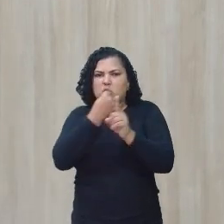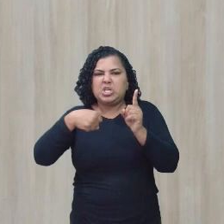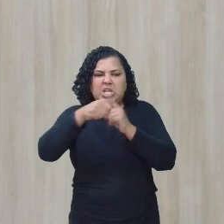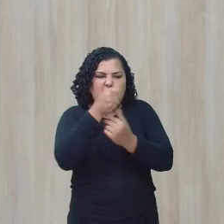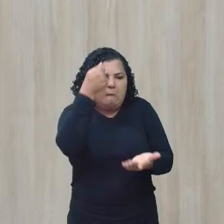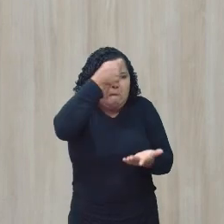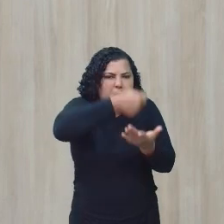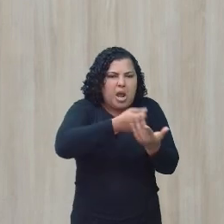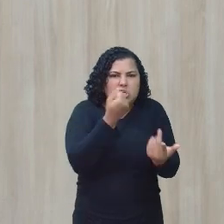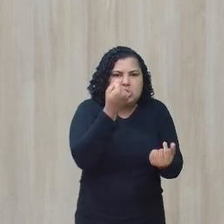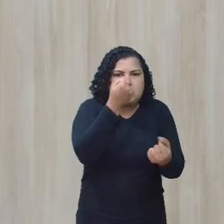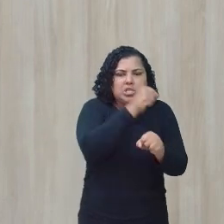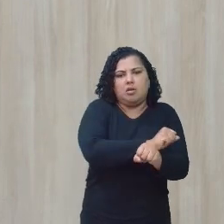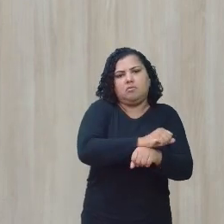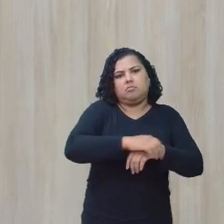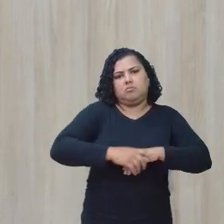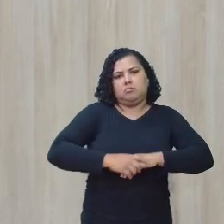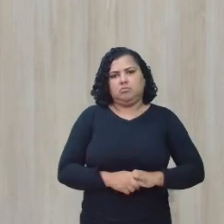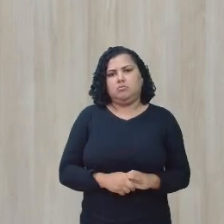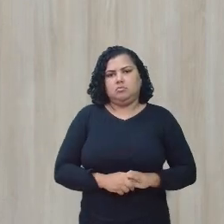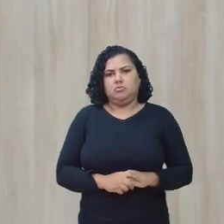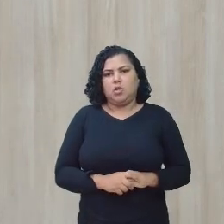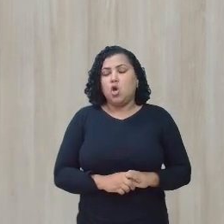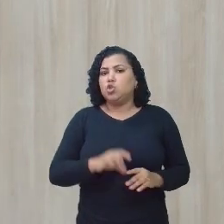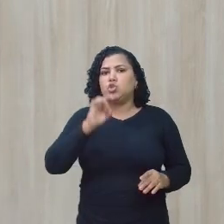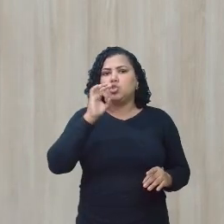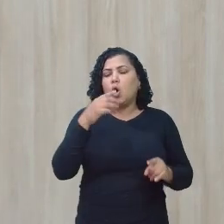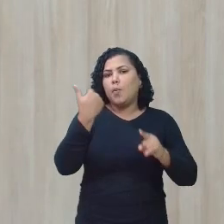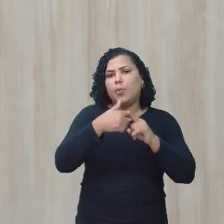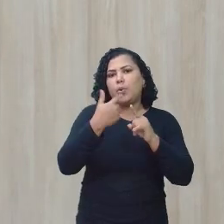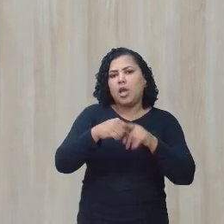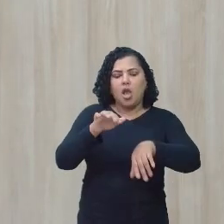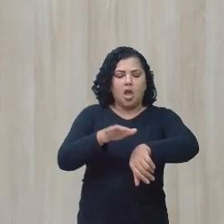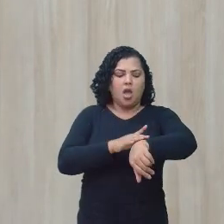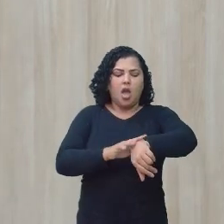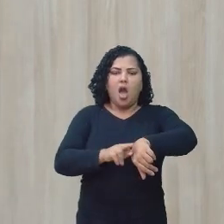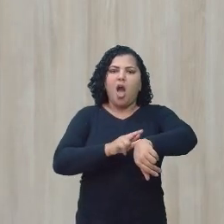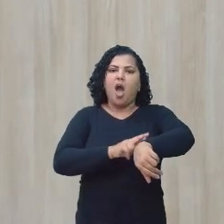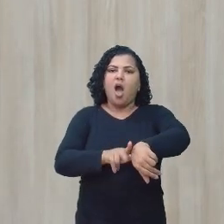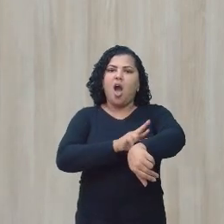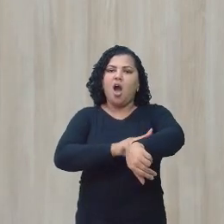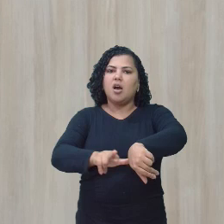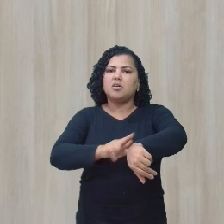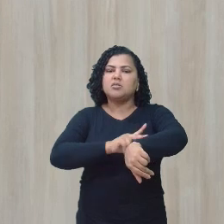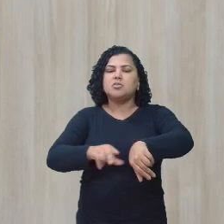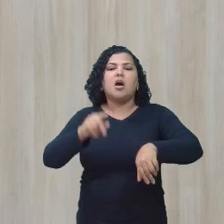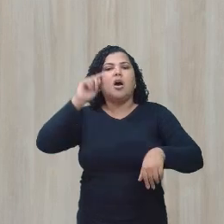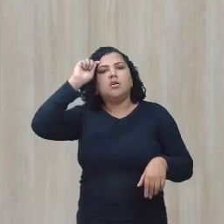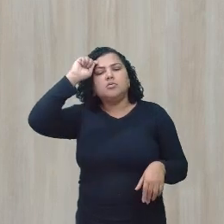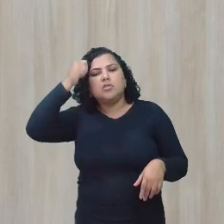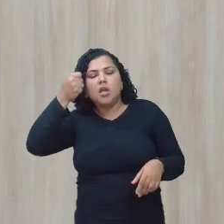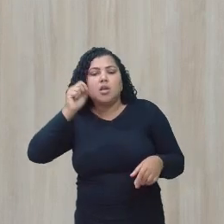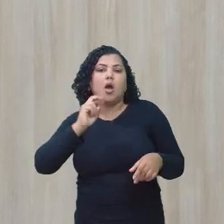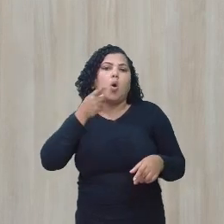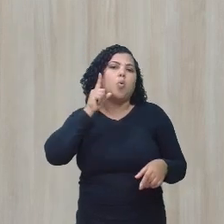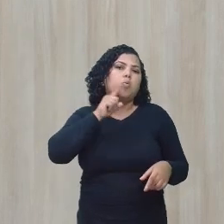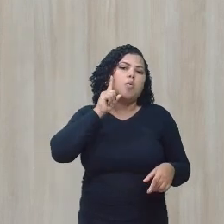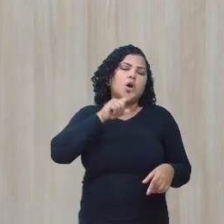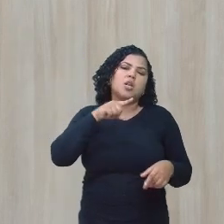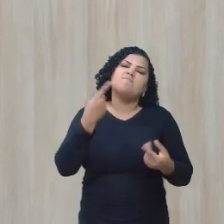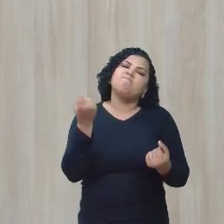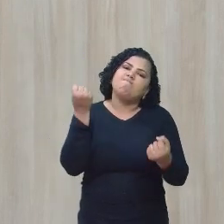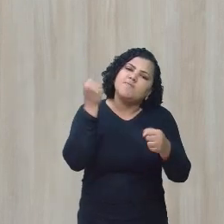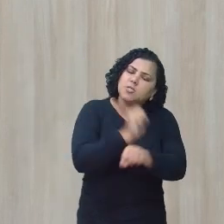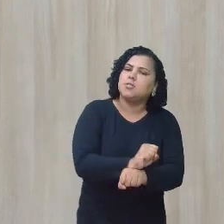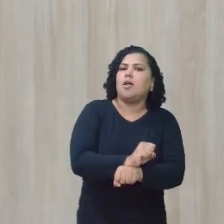força tão grande que o sujeito, apenas por ser mestiço ou por ser negro, ele já estava, né, com as marcas dessa escravidão, então ele